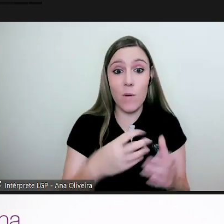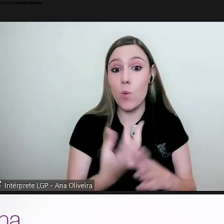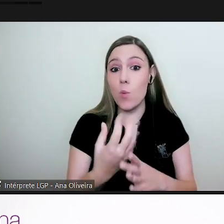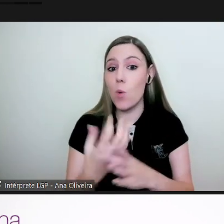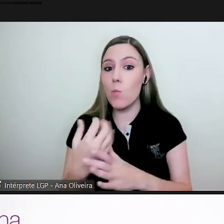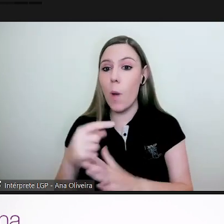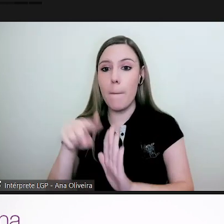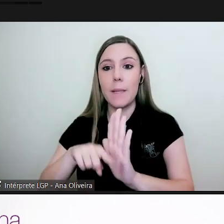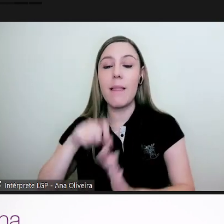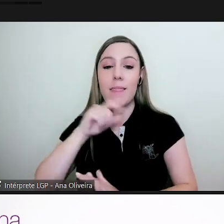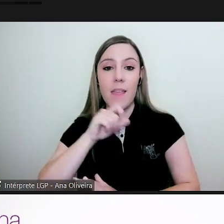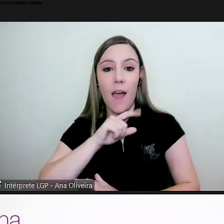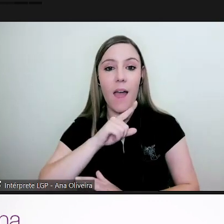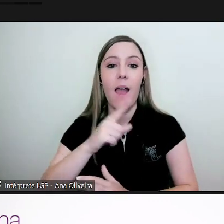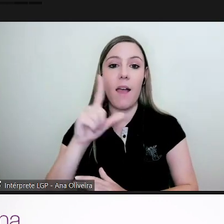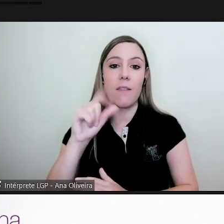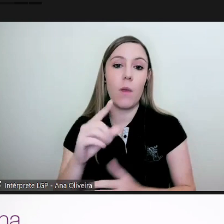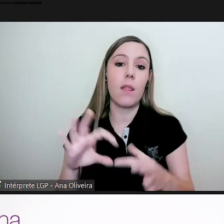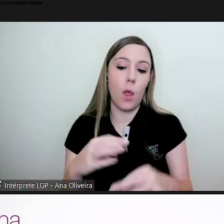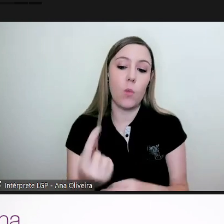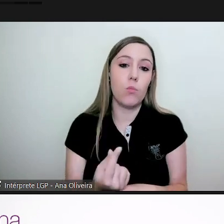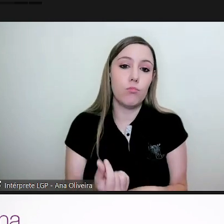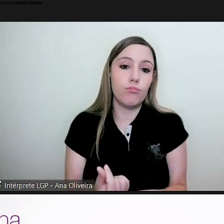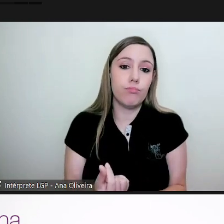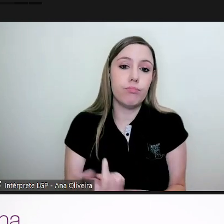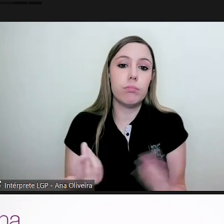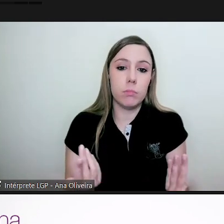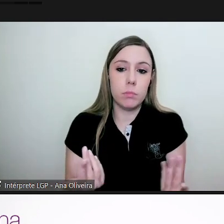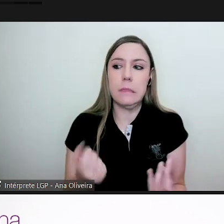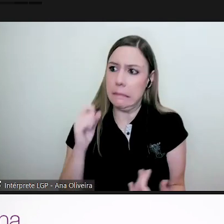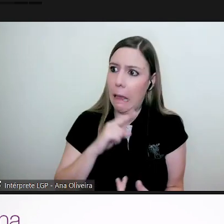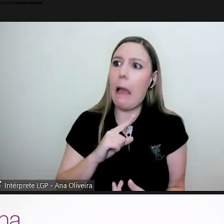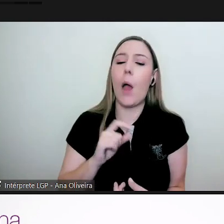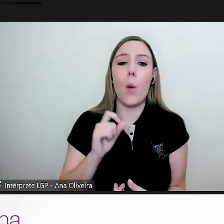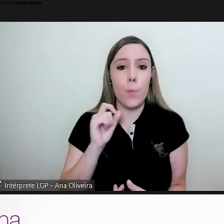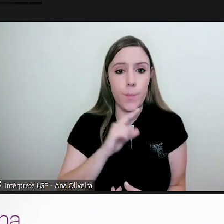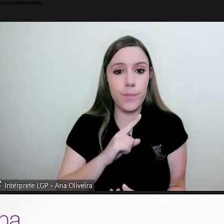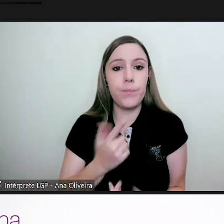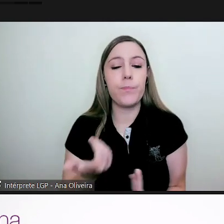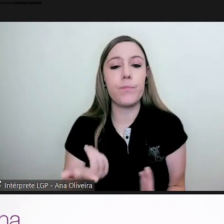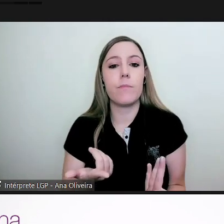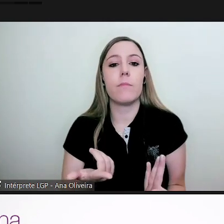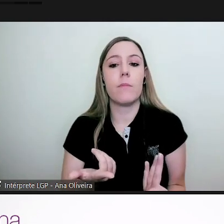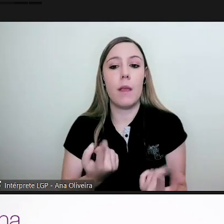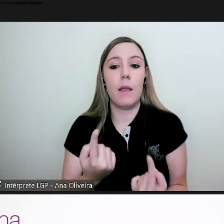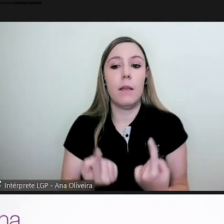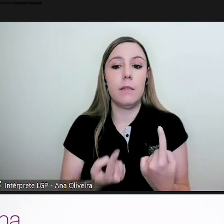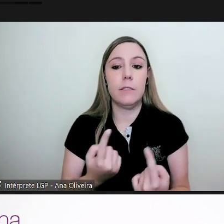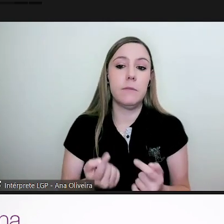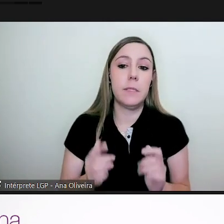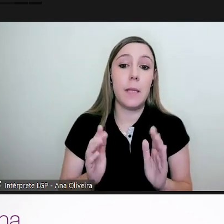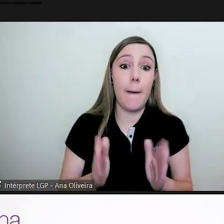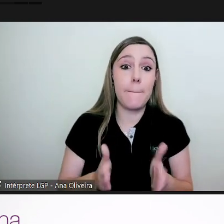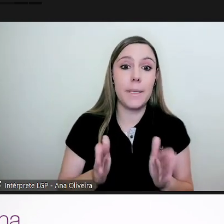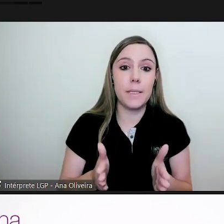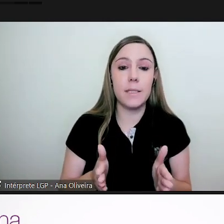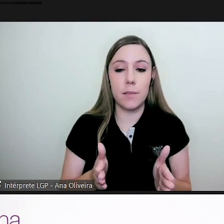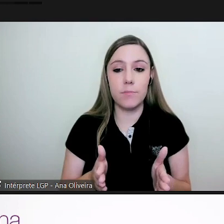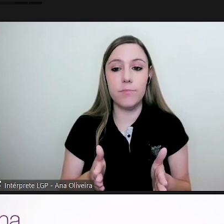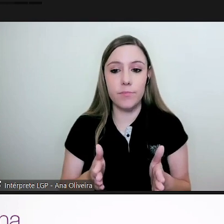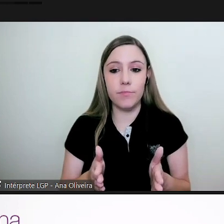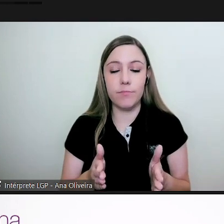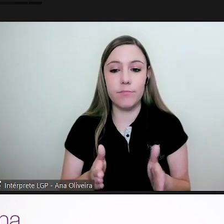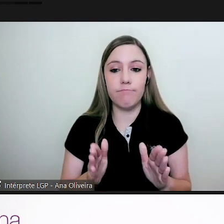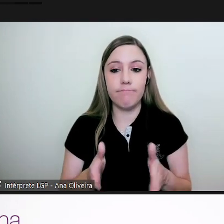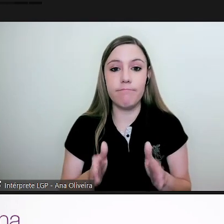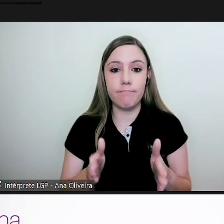que pode, até financeiramente tem como implementar, muitas vezes refém do